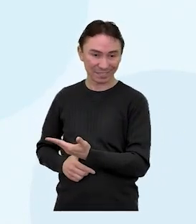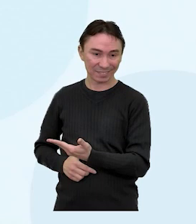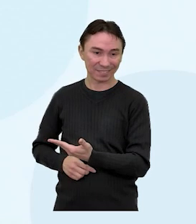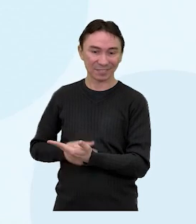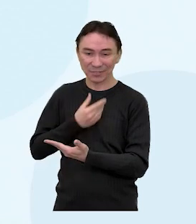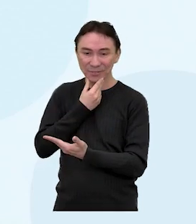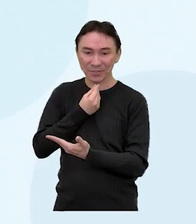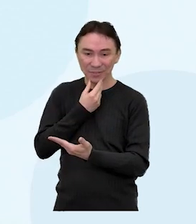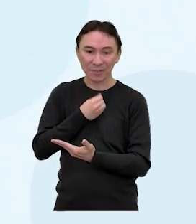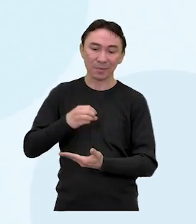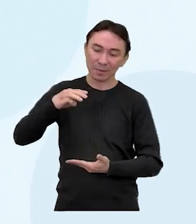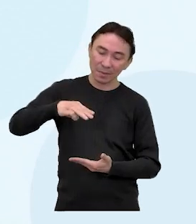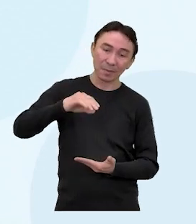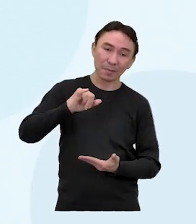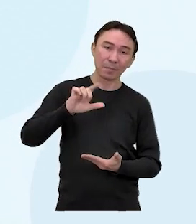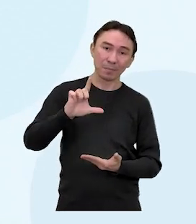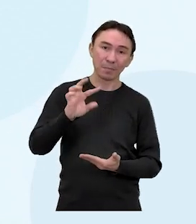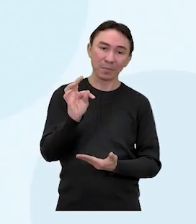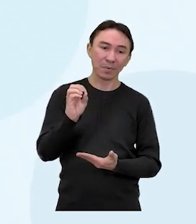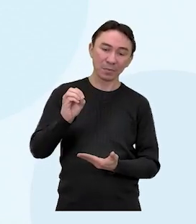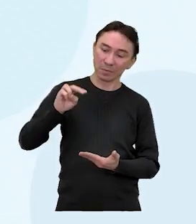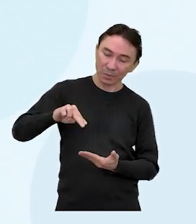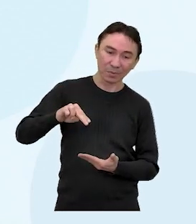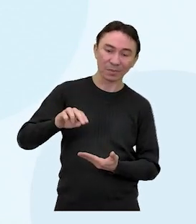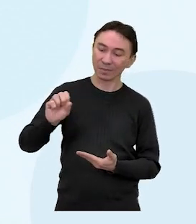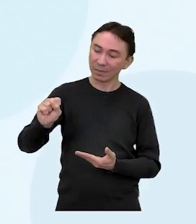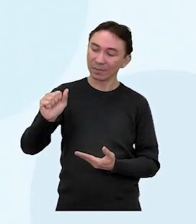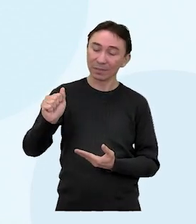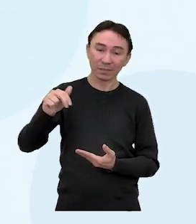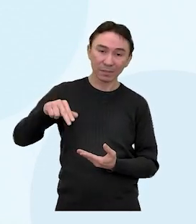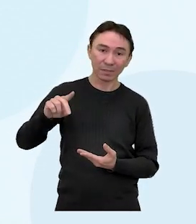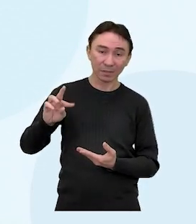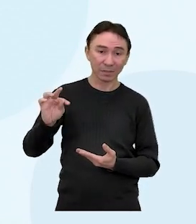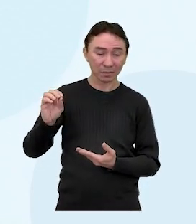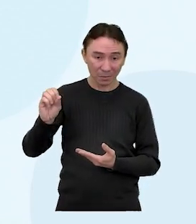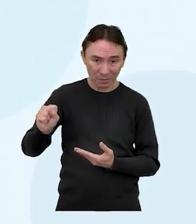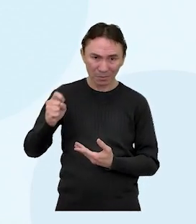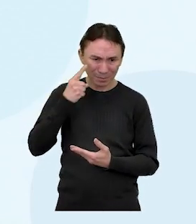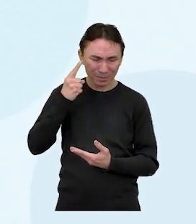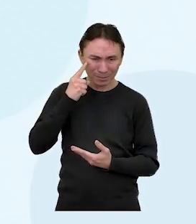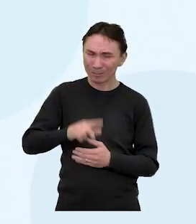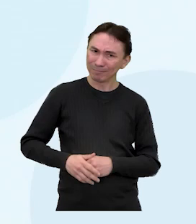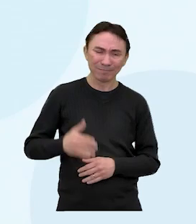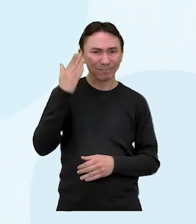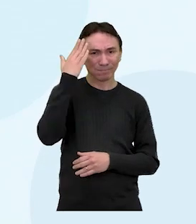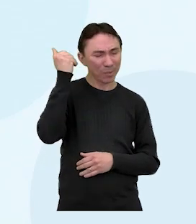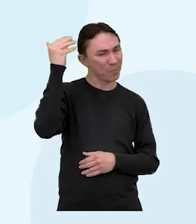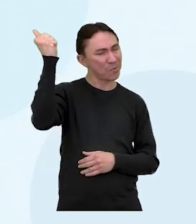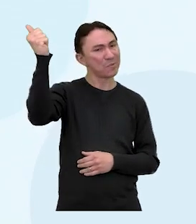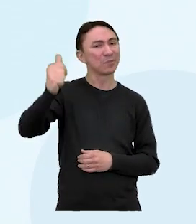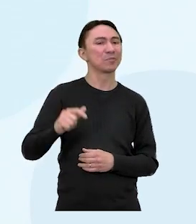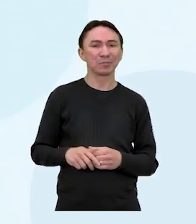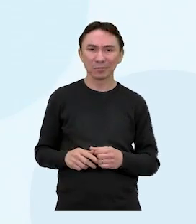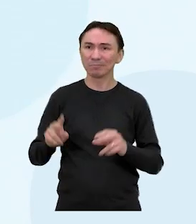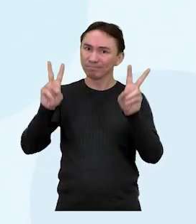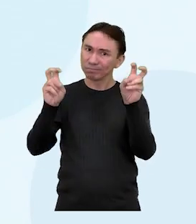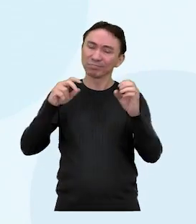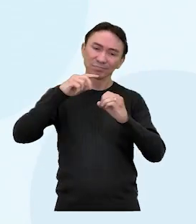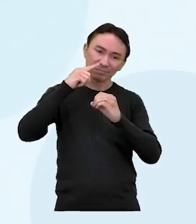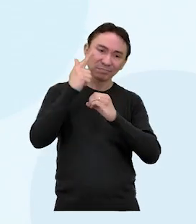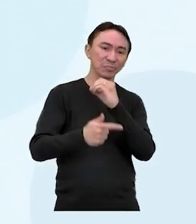Milton Santos, né, uma referência mundial na geografia e nos seus livros e estudos. Então nós vamos falar sobre o meio